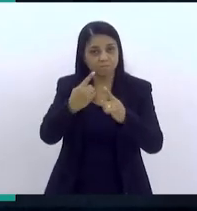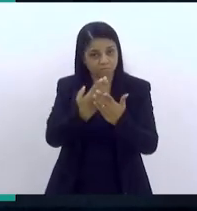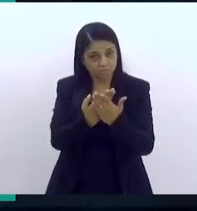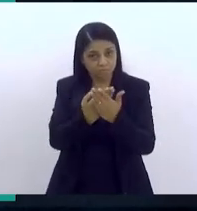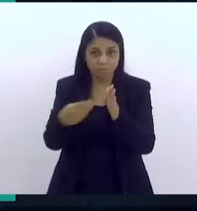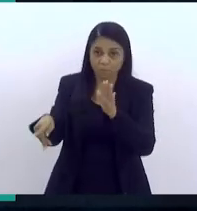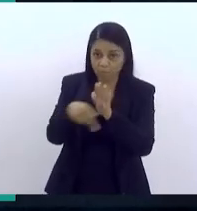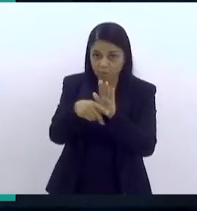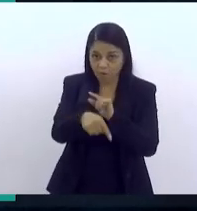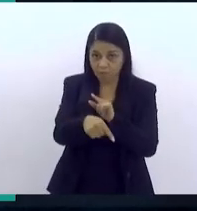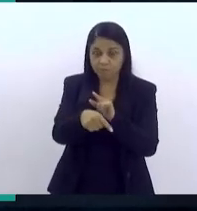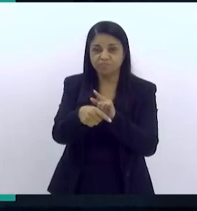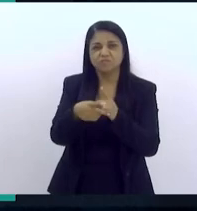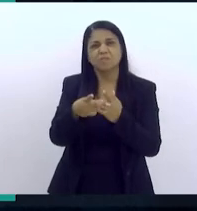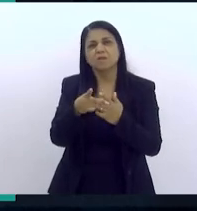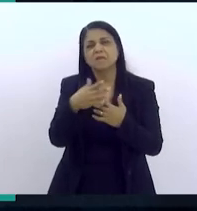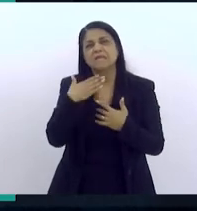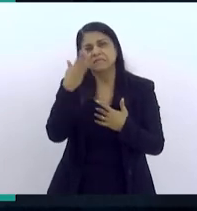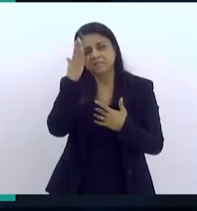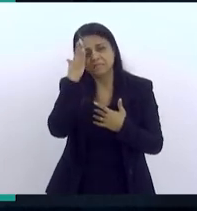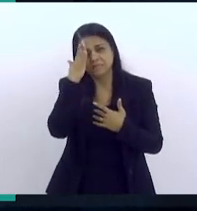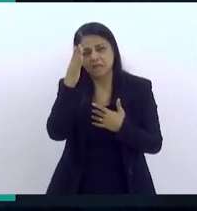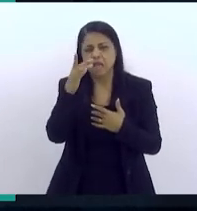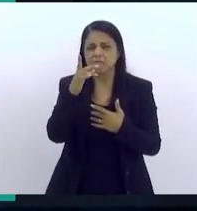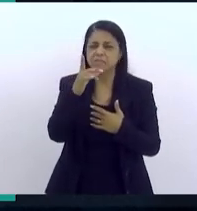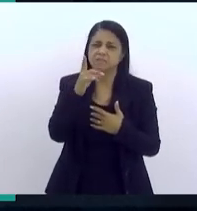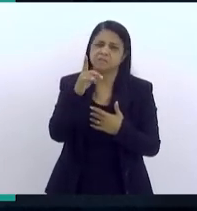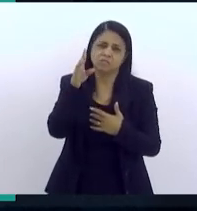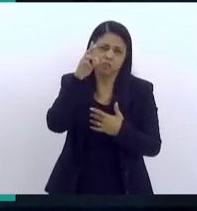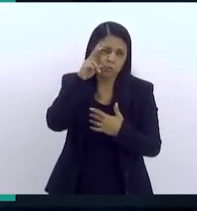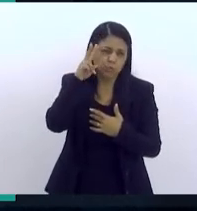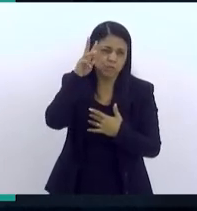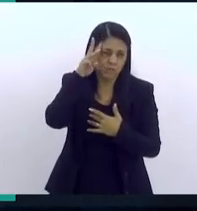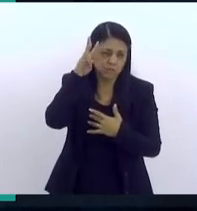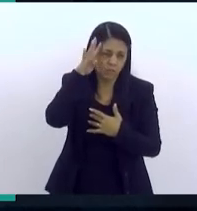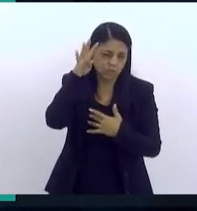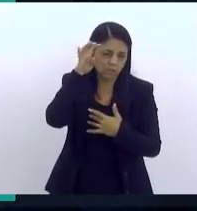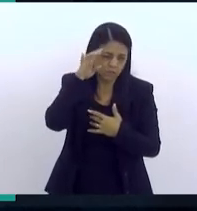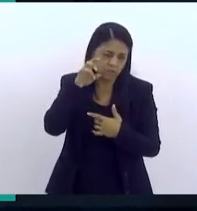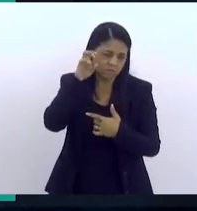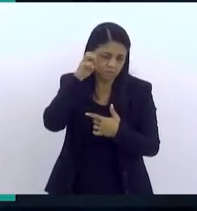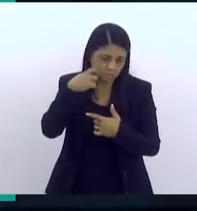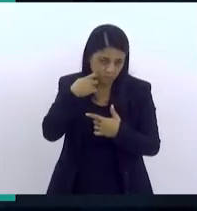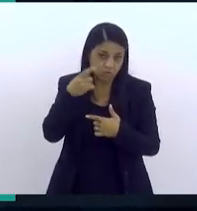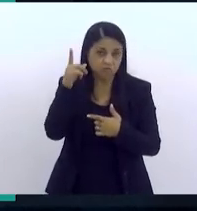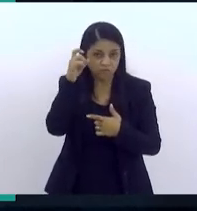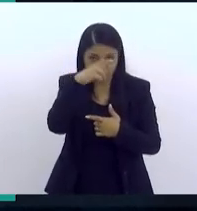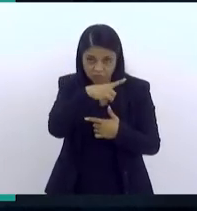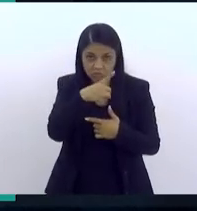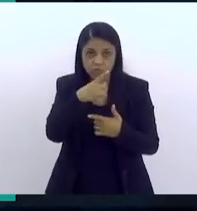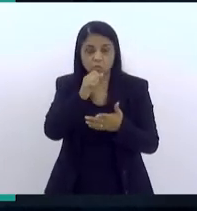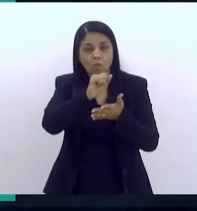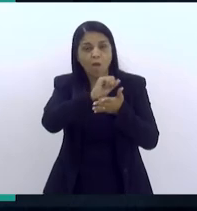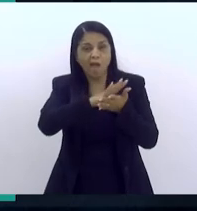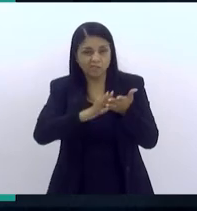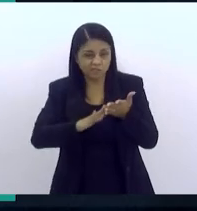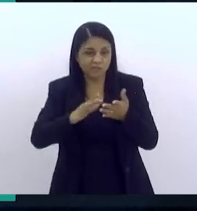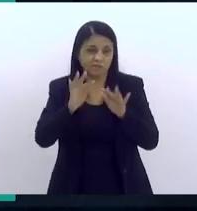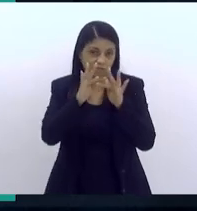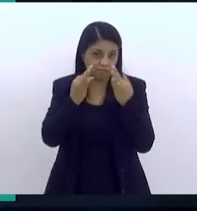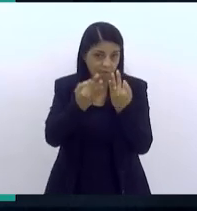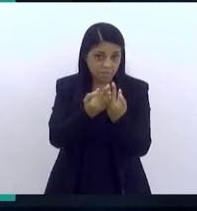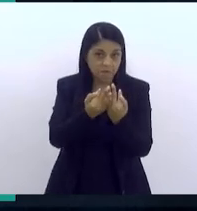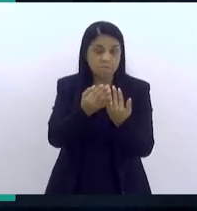fim de semana porque dia de semana a gente sabe que é muito complicado é no fim de semana conseguir realizar uma atividade com as famílias que